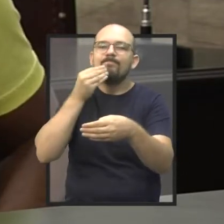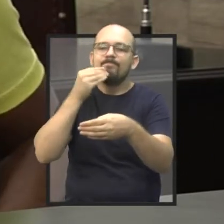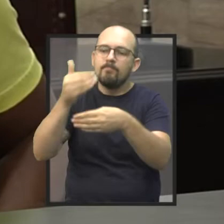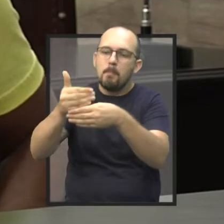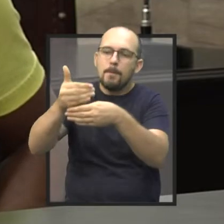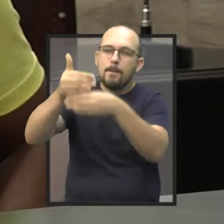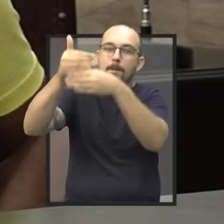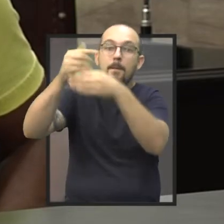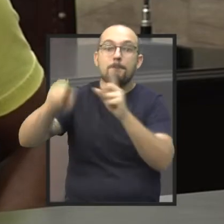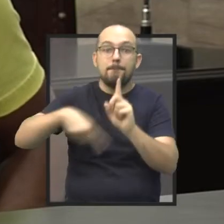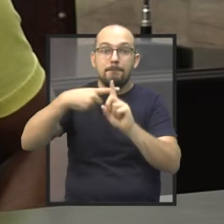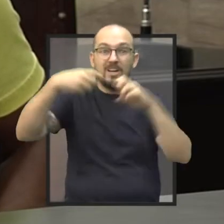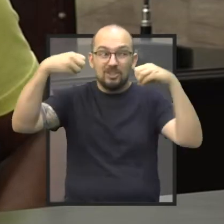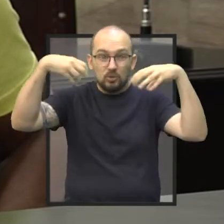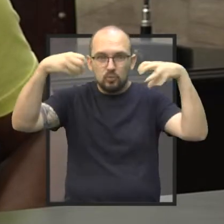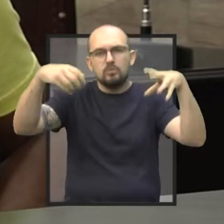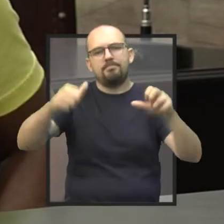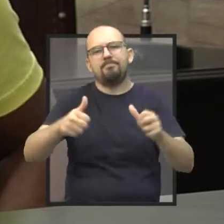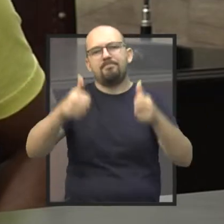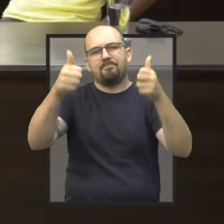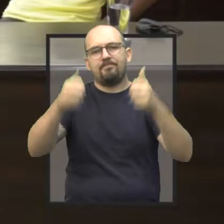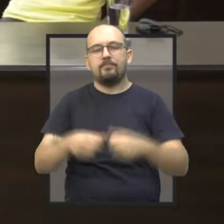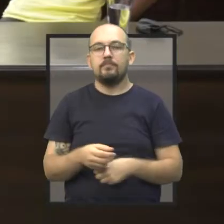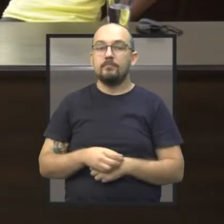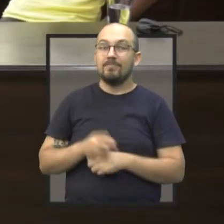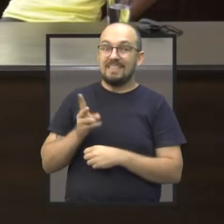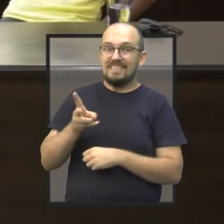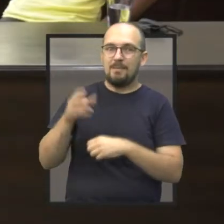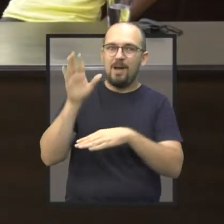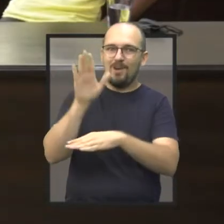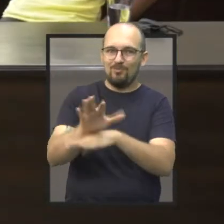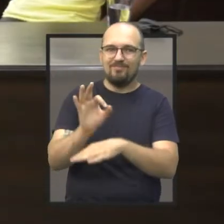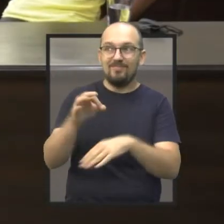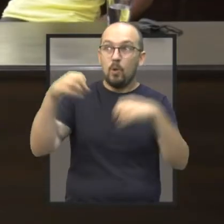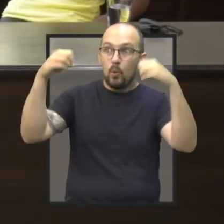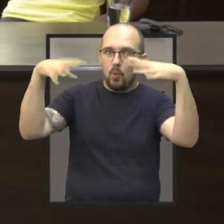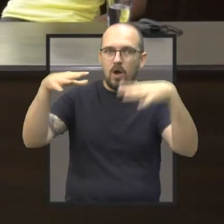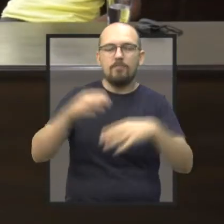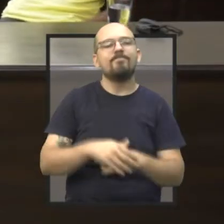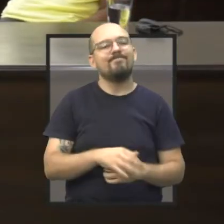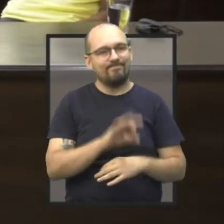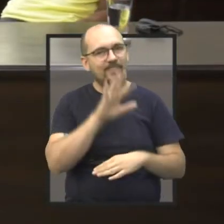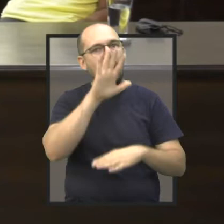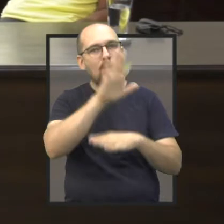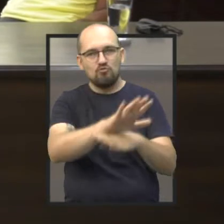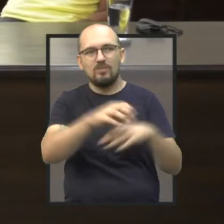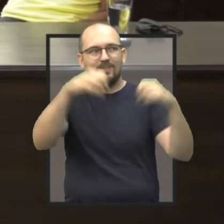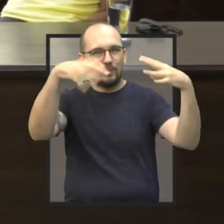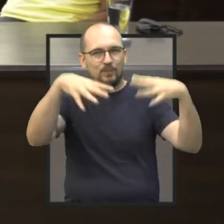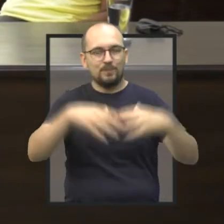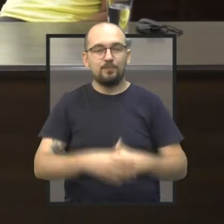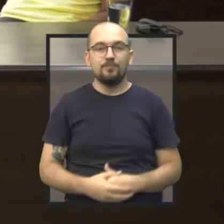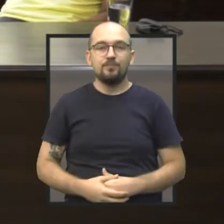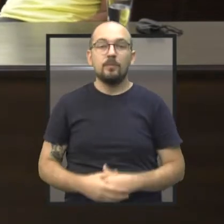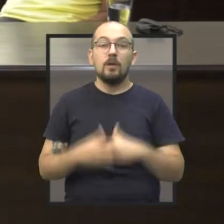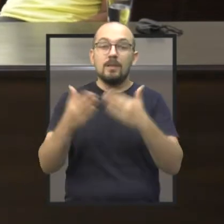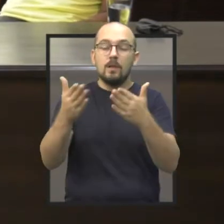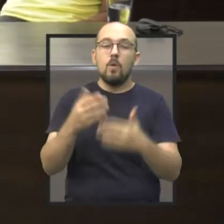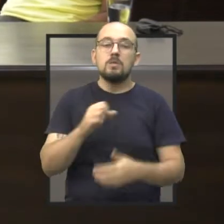coibindo um pouco a ação desses vândalos aí. Sempre ajuda, né? Um local iluminado sempre ajuda. Com certeza. Bom,